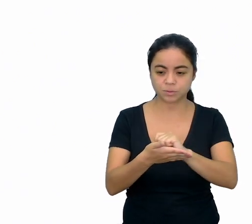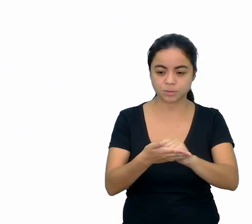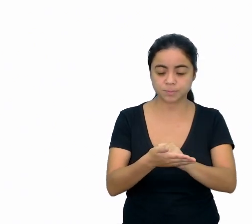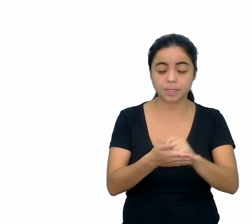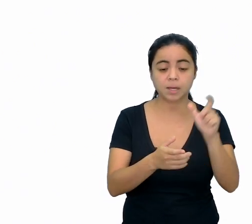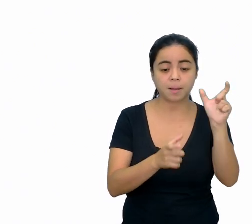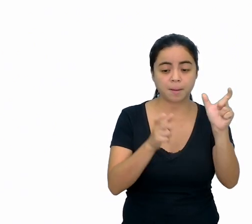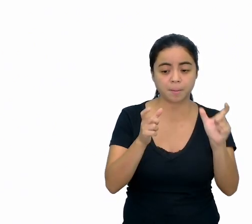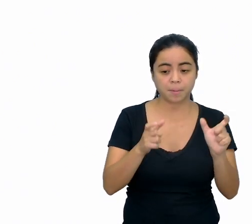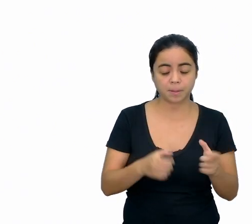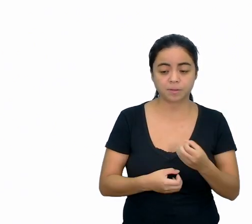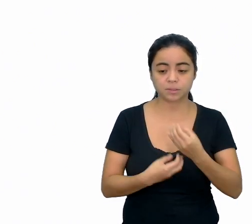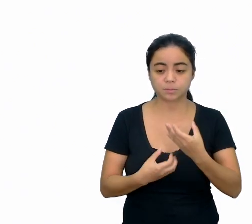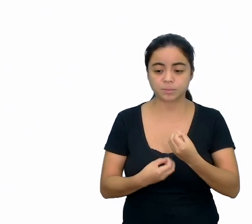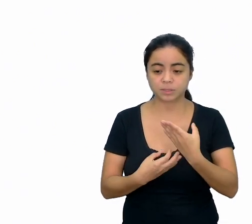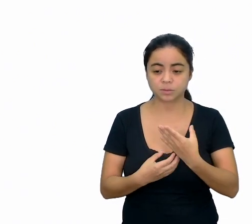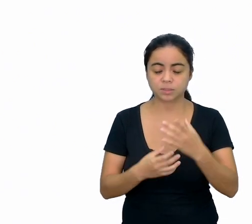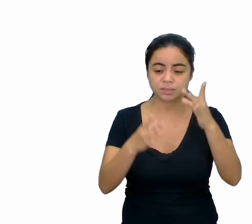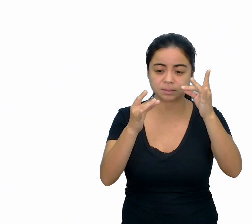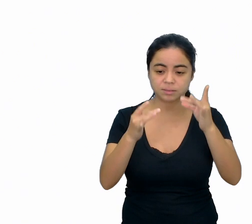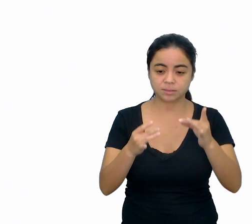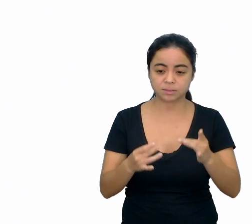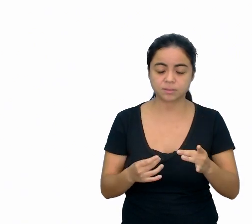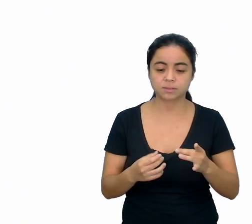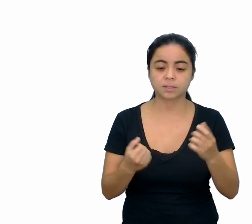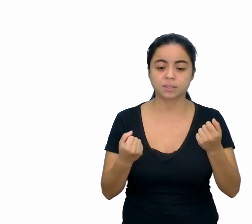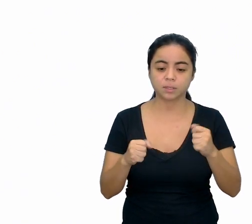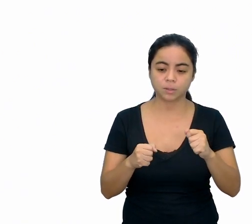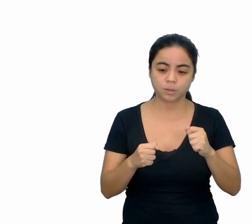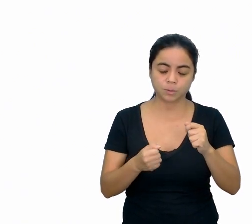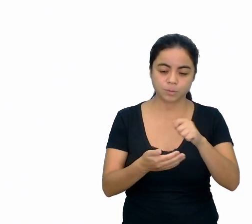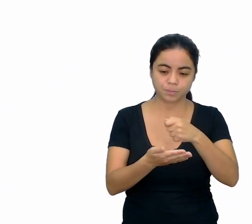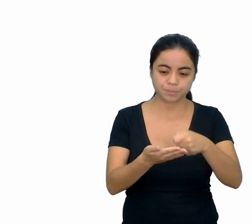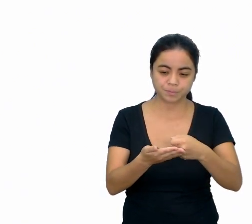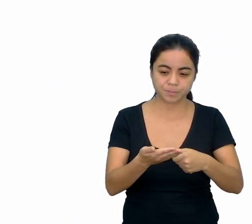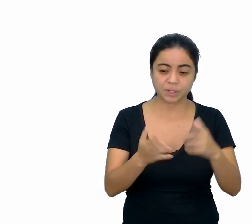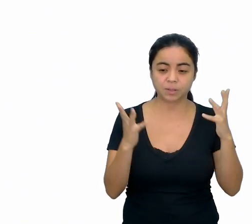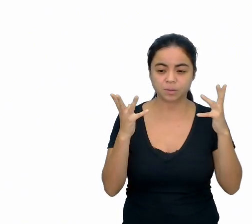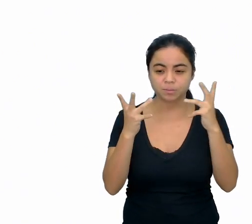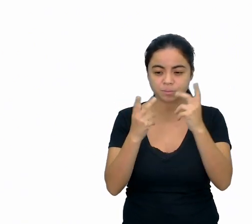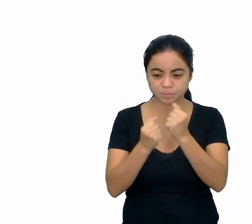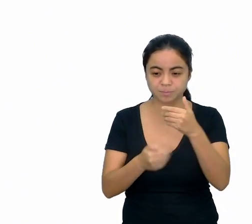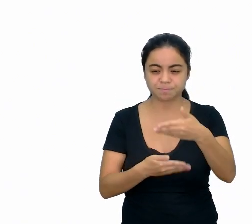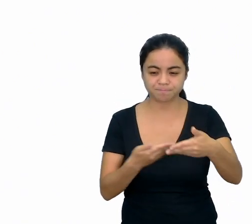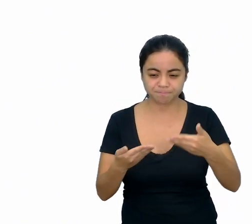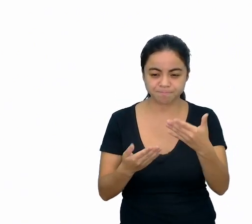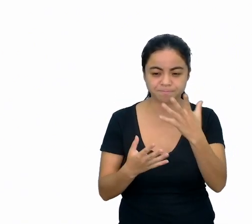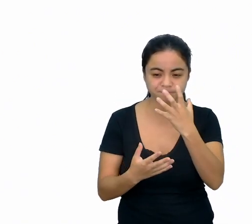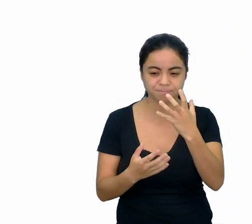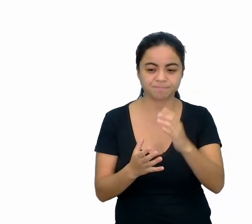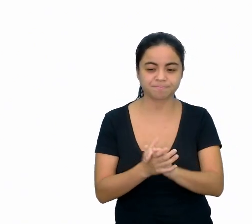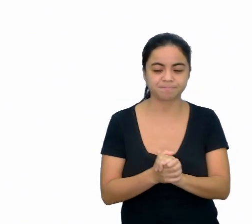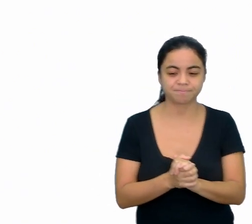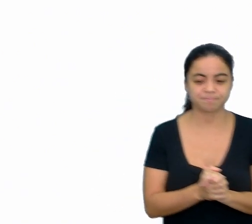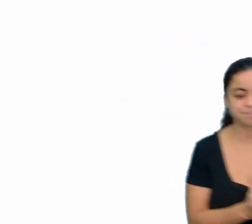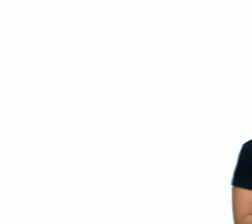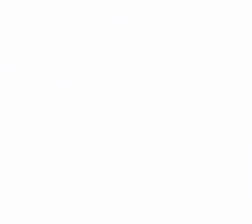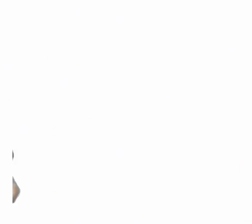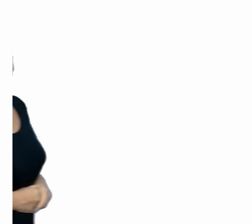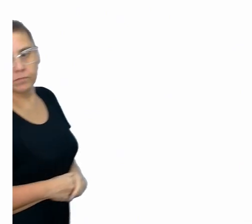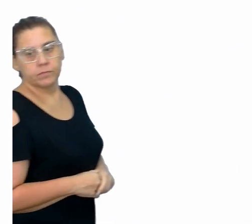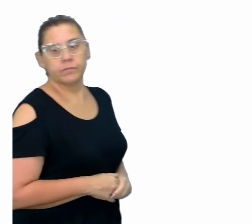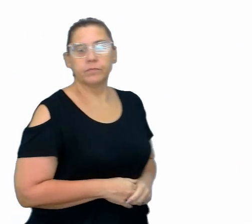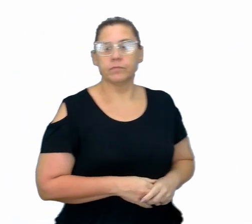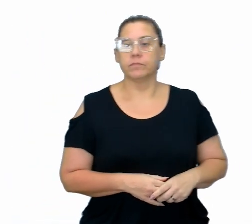palavras, expressões, descrições, que tornam os textos mais belos, mais envolventes. E gostaria de marcar